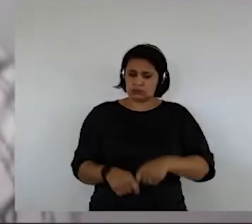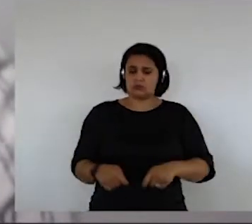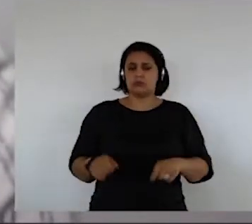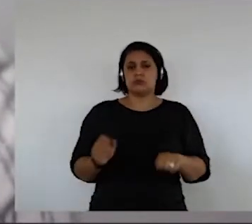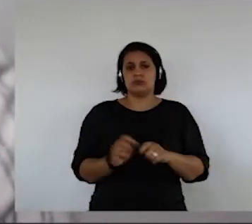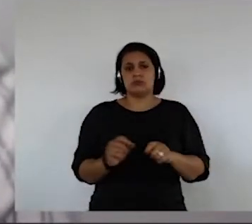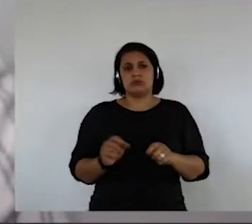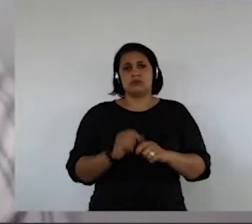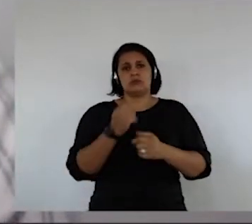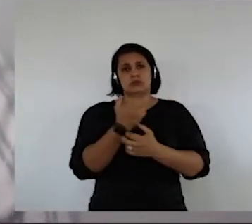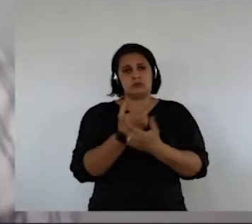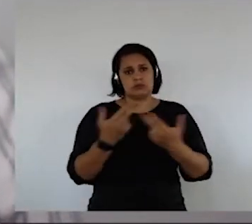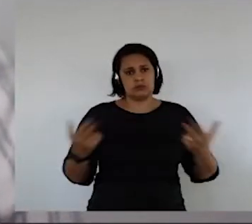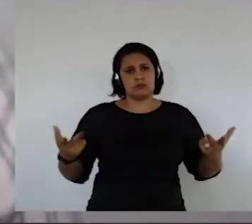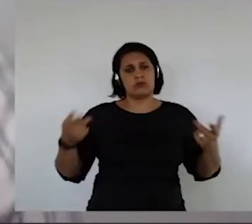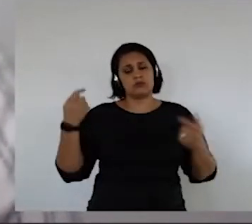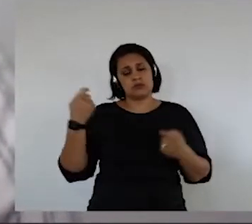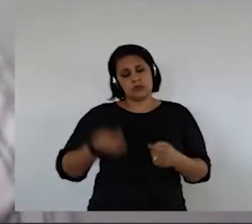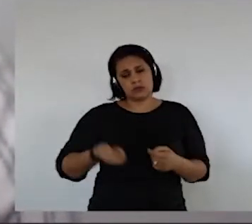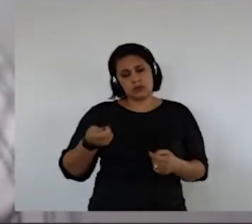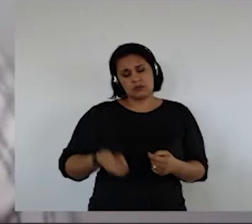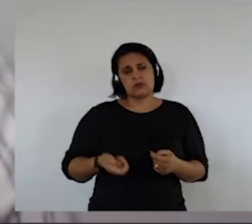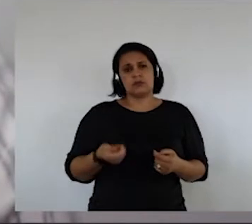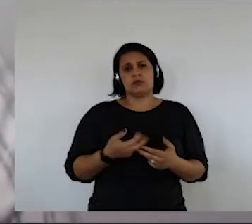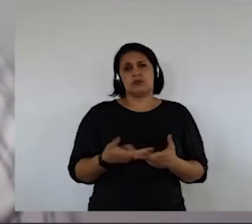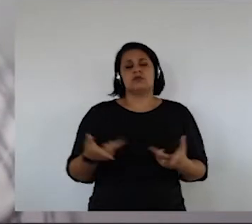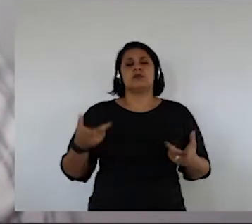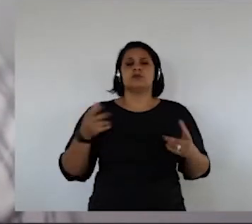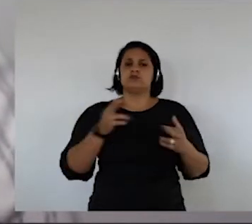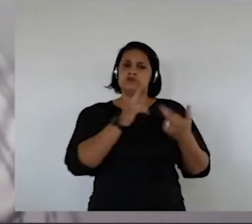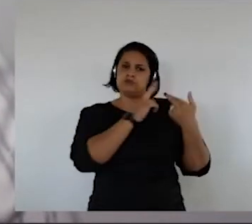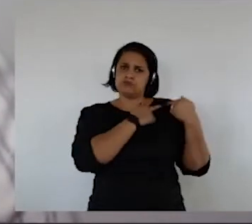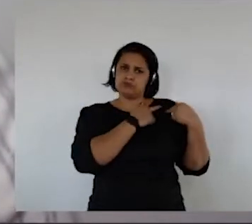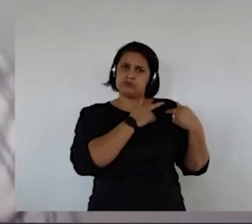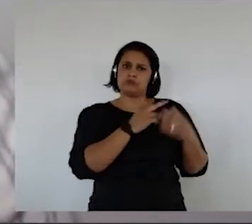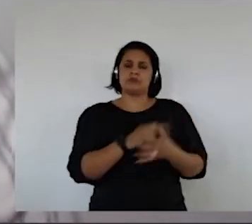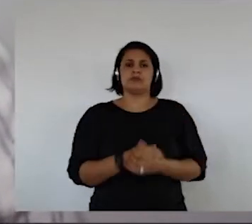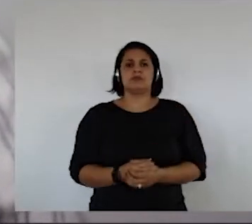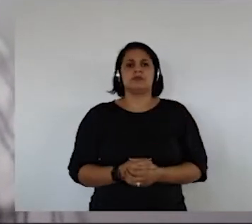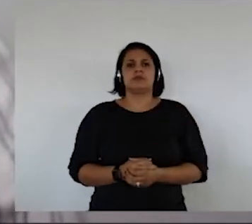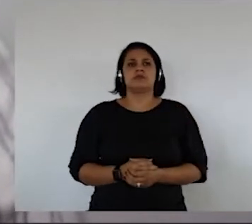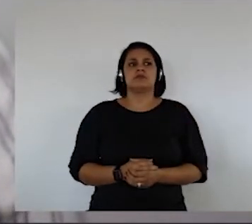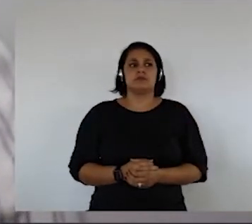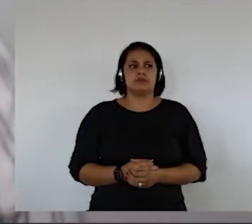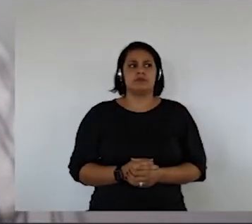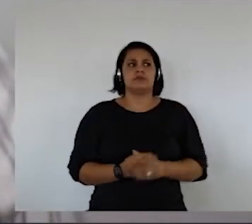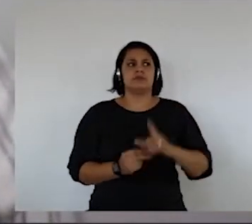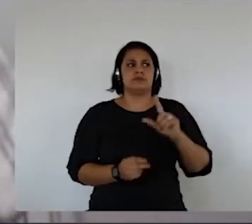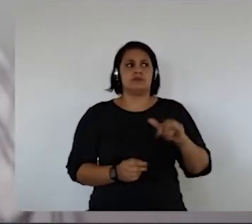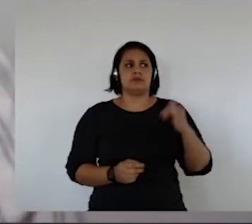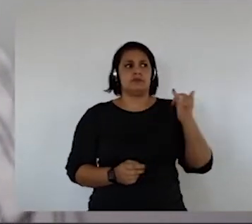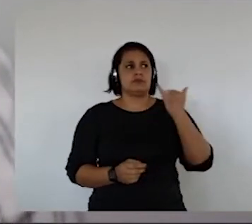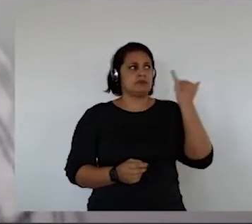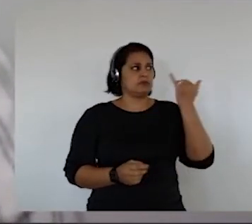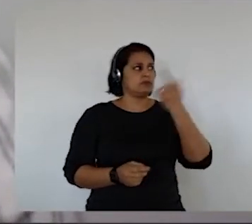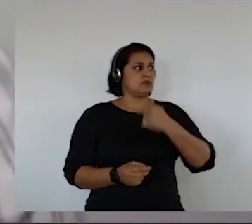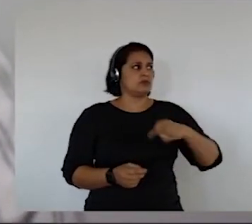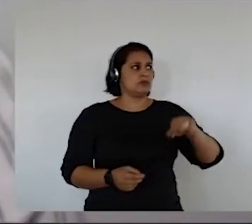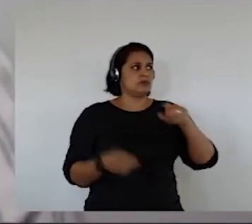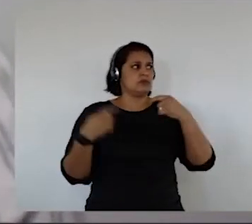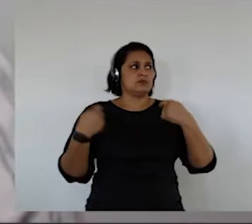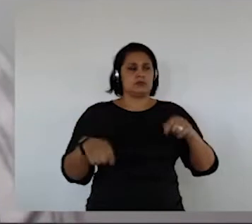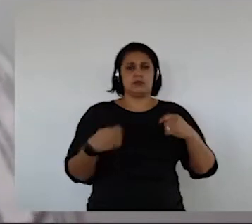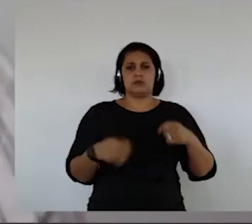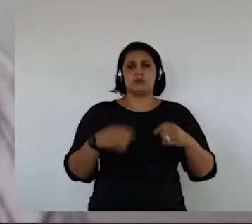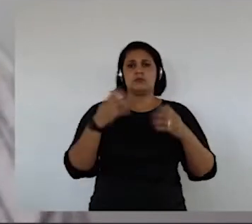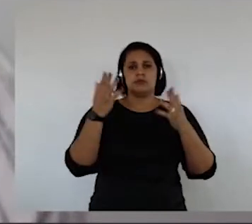cumprir com os nossos deveres de forma diligente e responsável. Todavia, É de suma importância que nós reconheçamos que, em